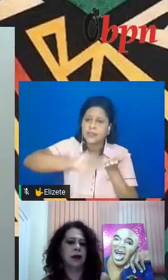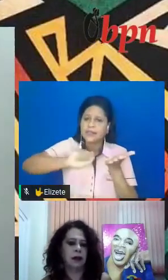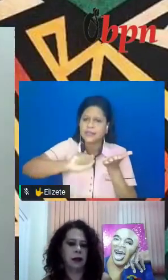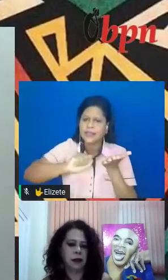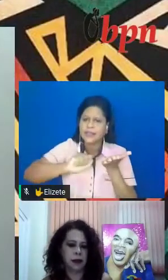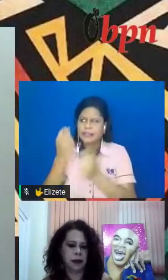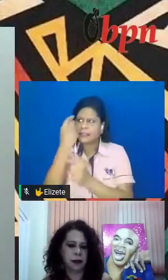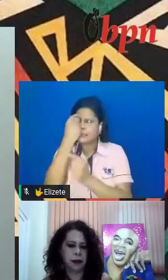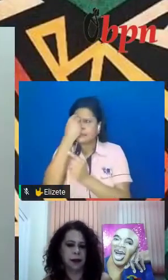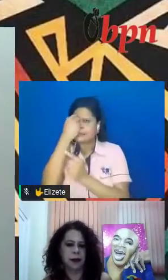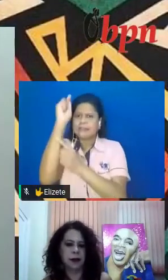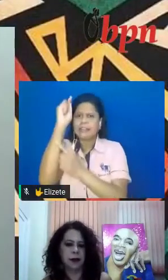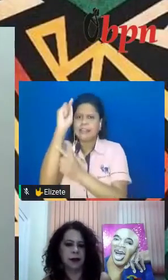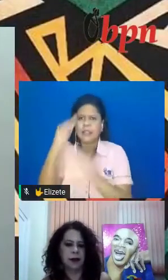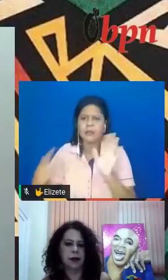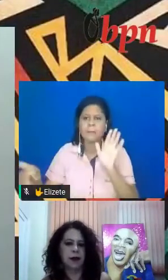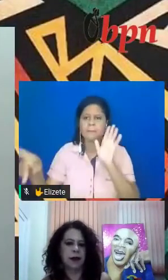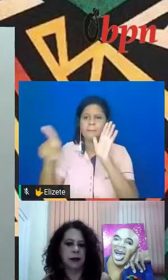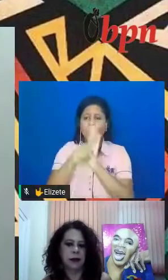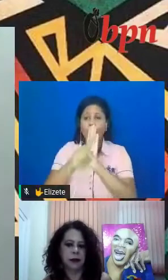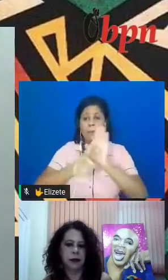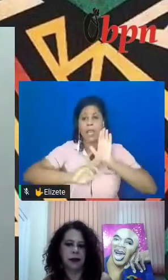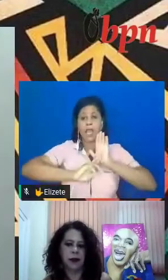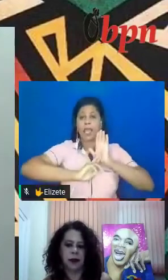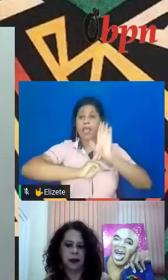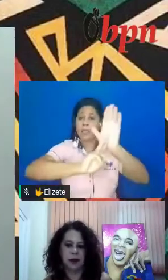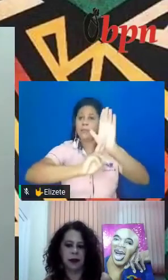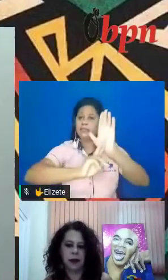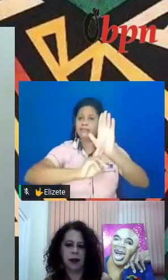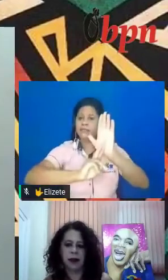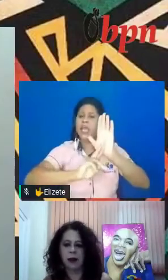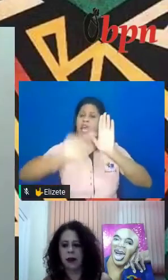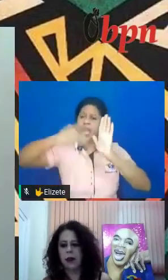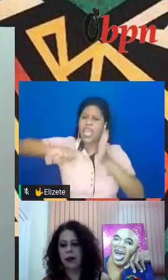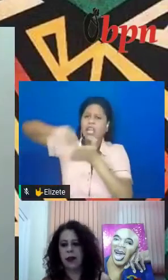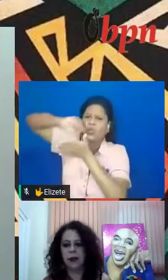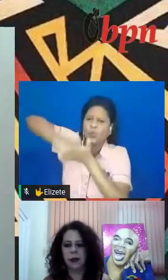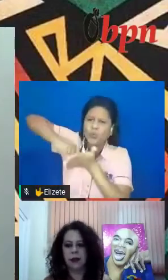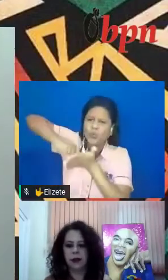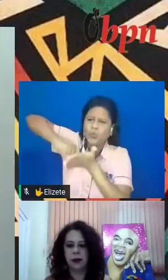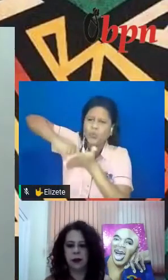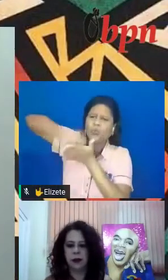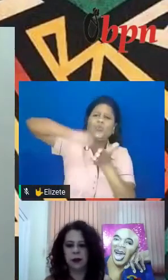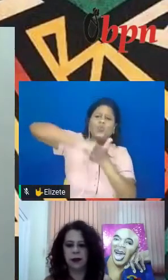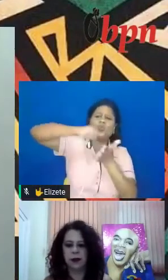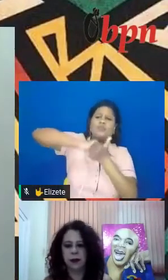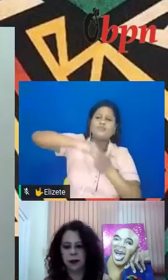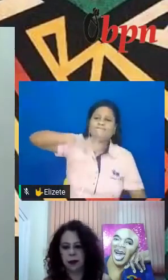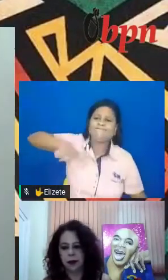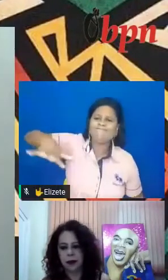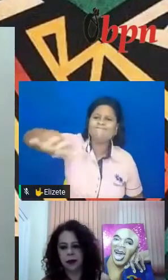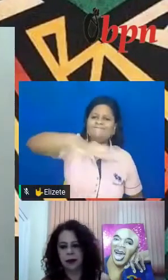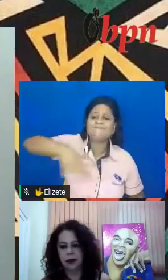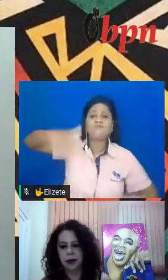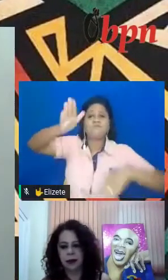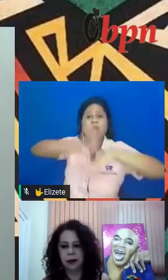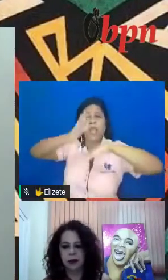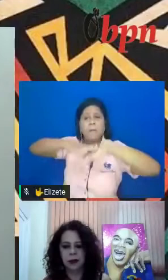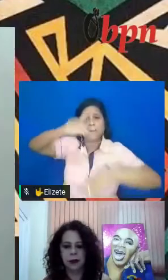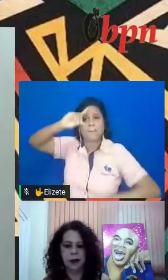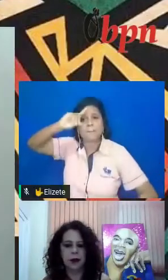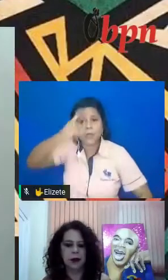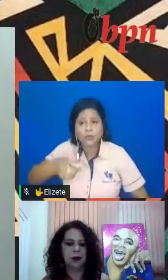própria representação, é uma luta simbólica no campo dessa autoria e autoridade, porque